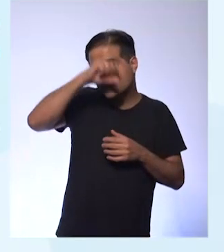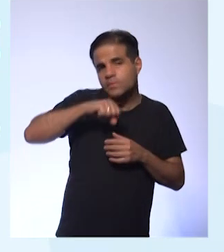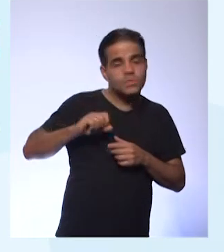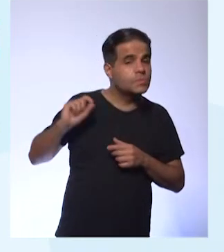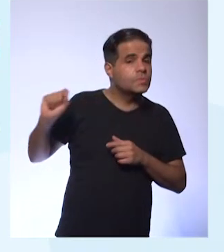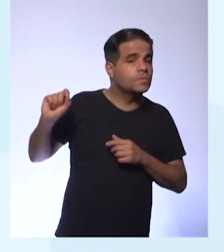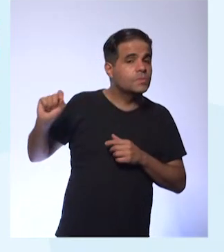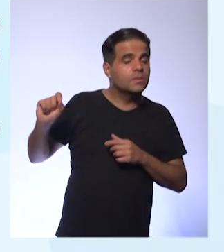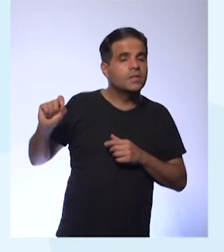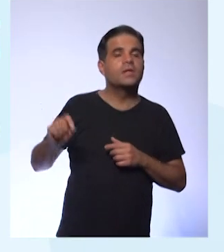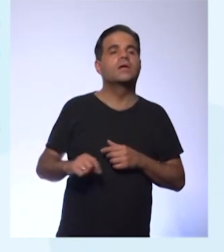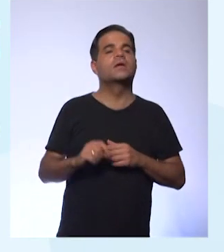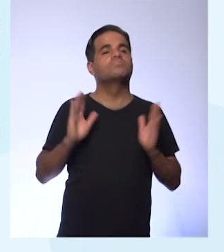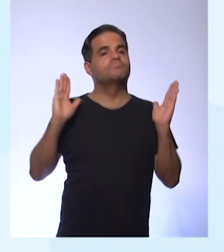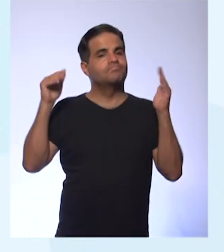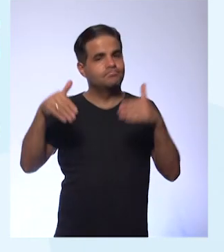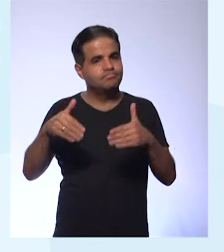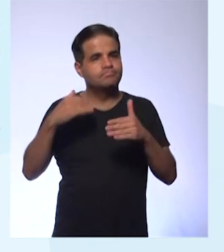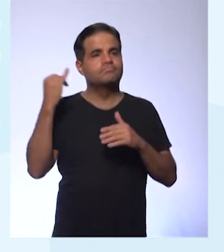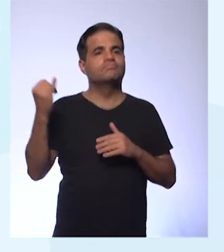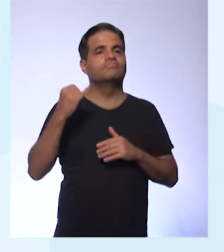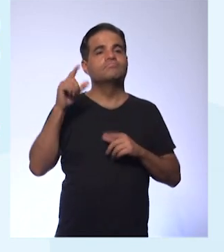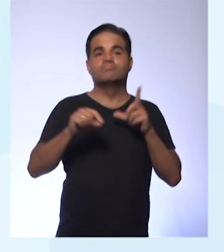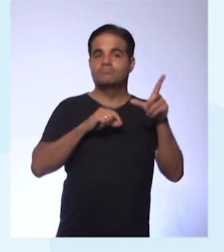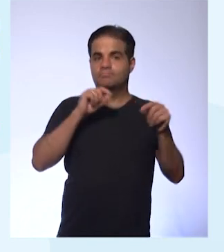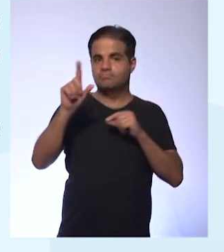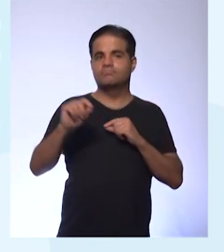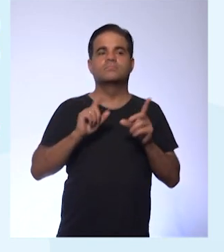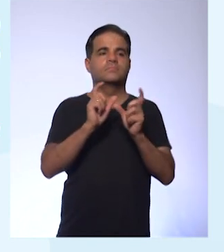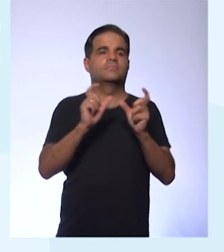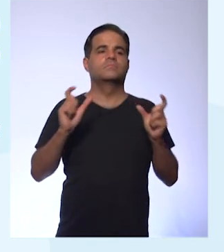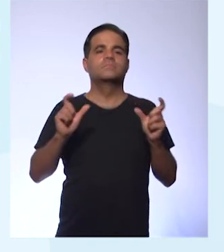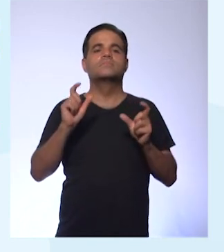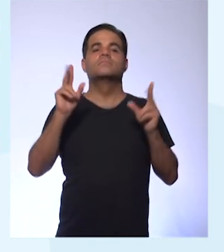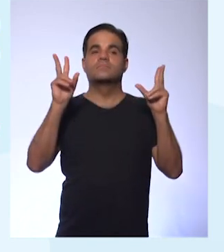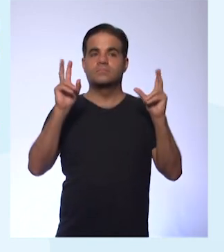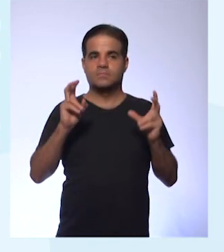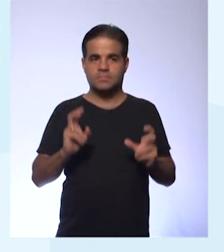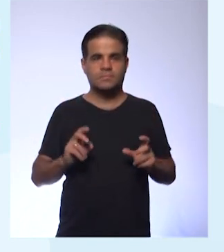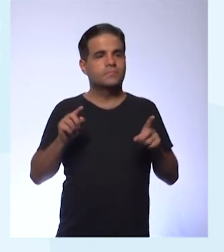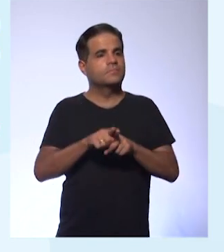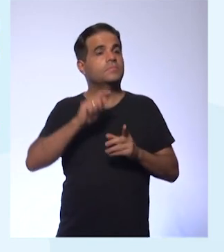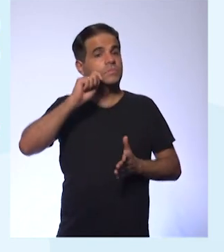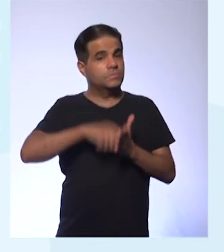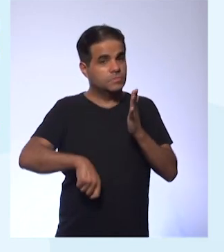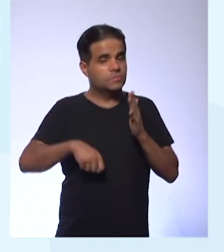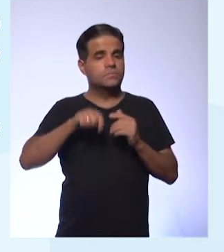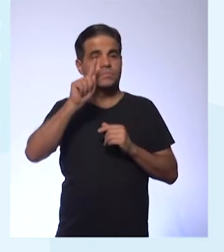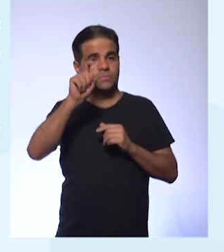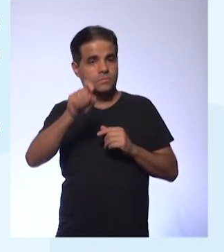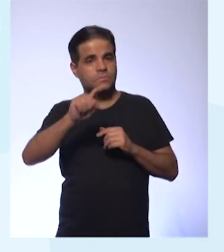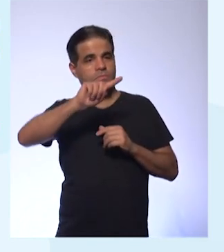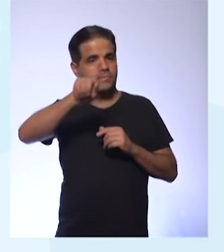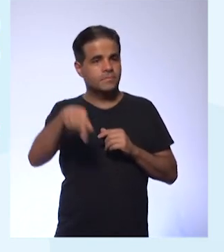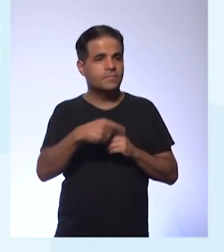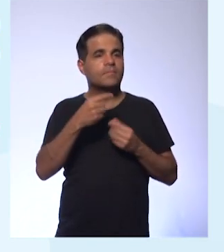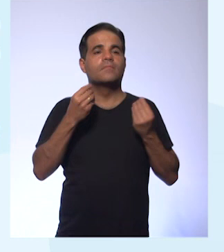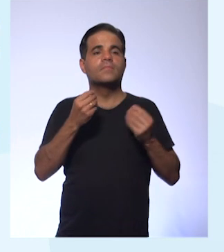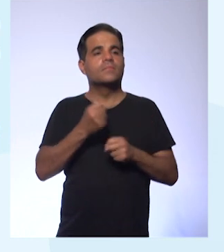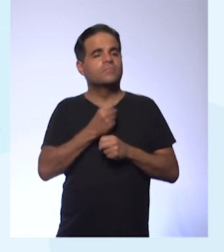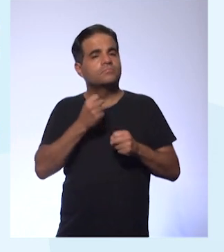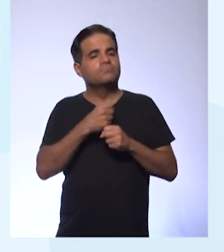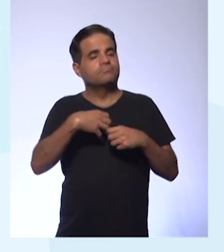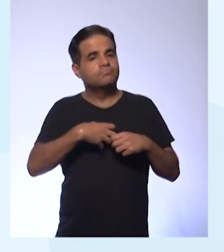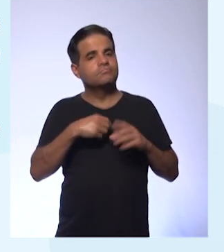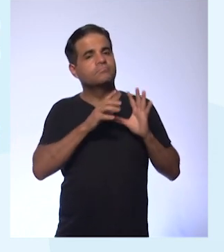hoje? Enfatizamos a importância da escolha de palavras e expressões, bem como o modo de registro e pontuação para a construção